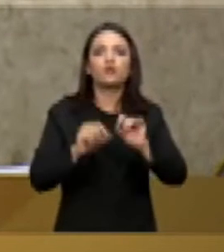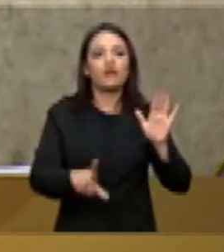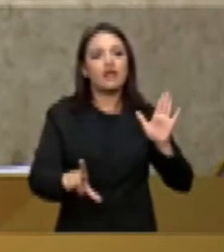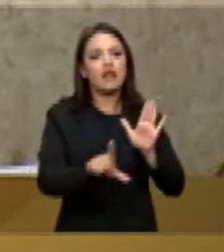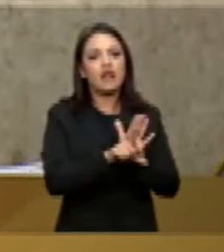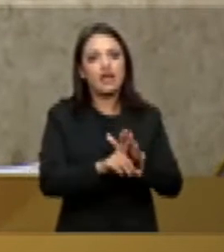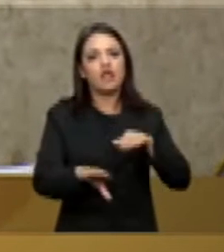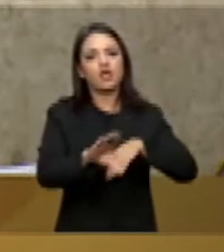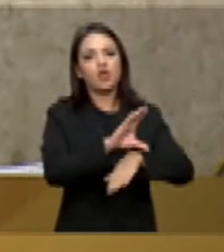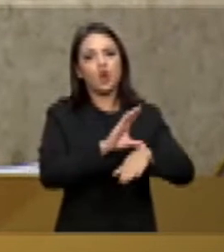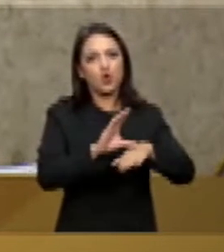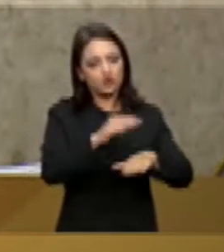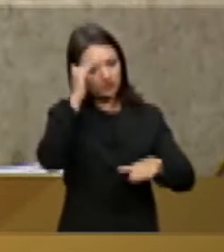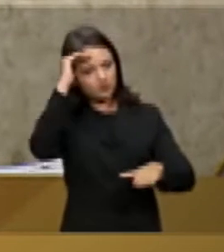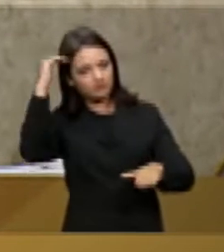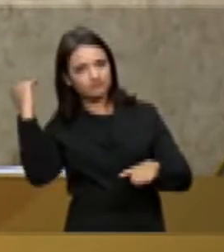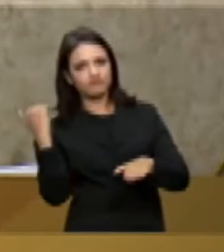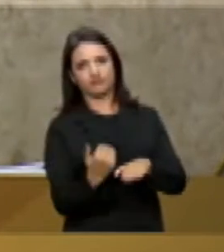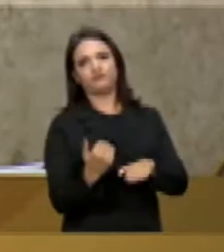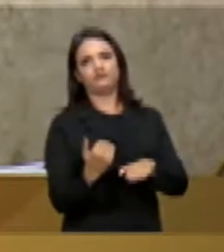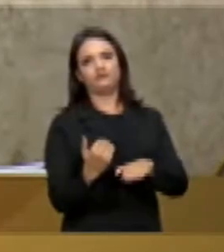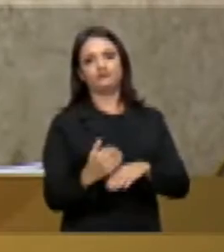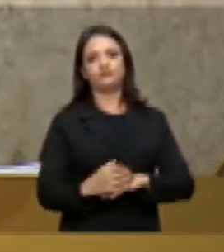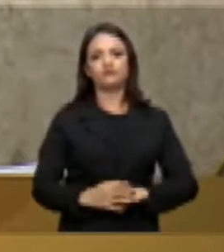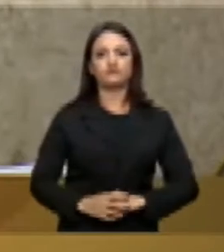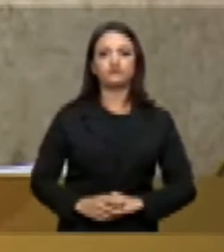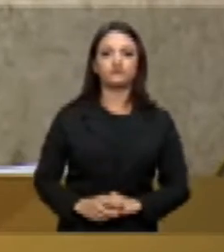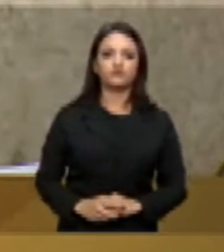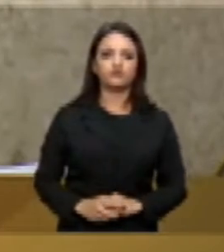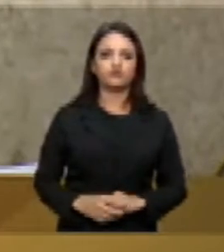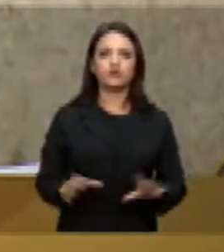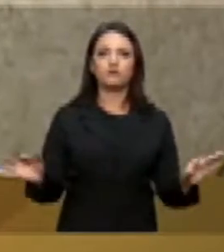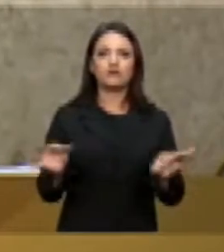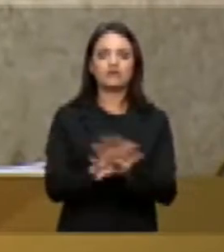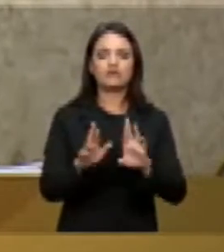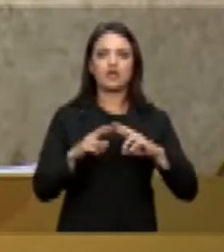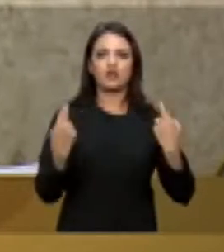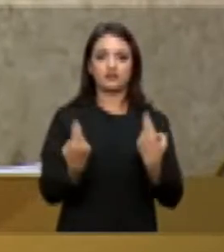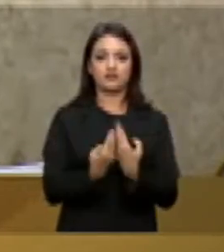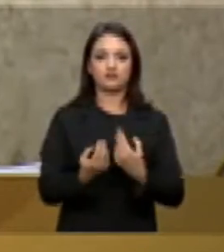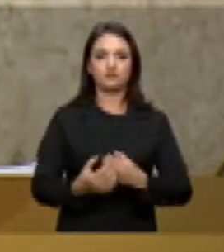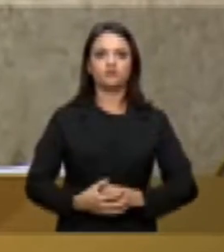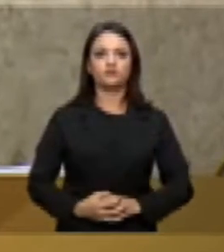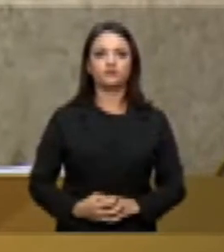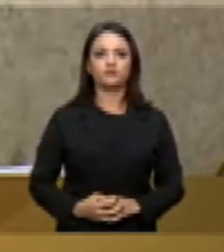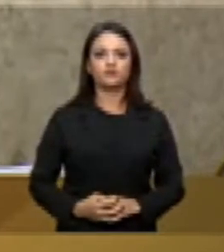leis e a Constituição. Está encerrada a sessão.